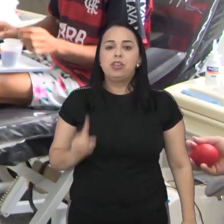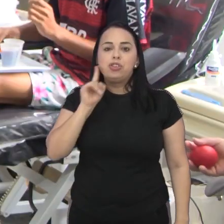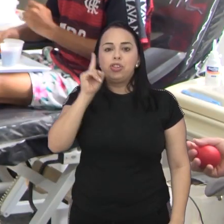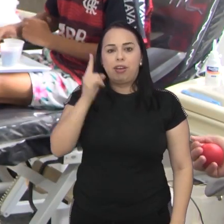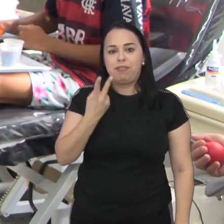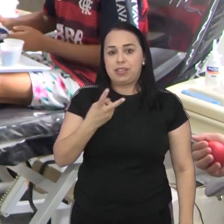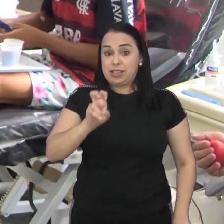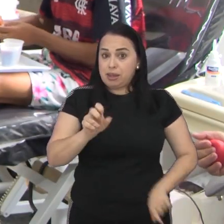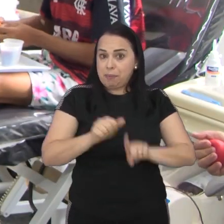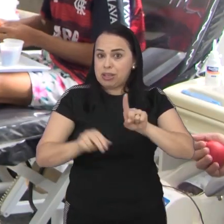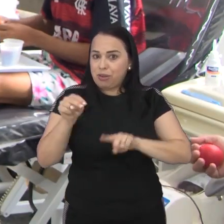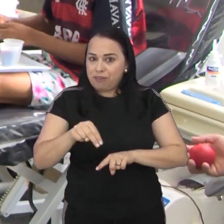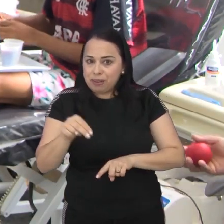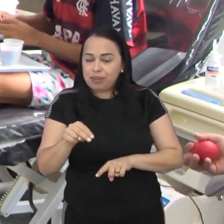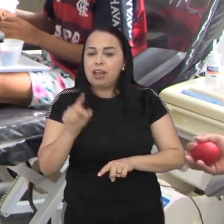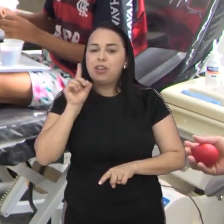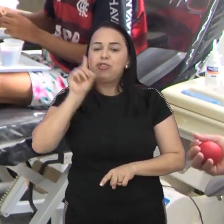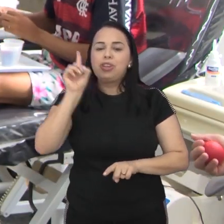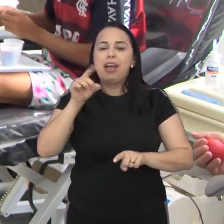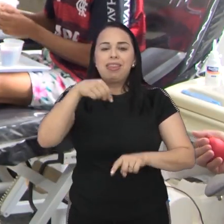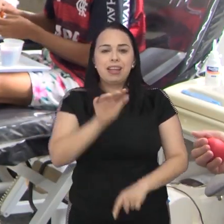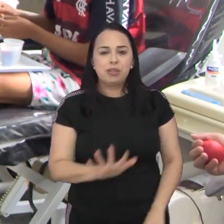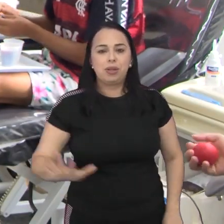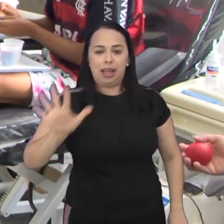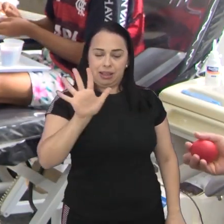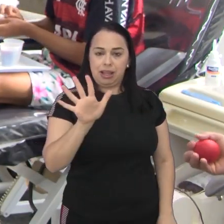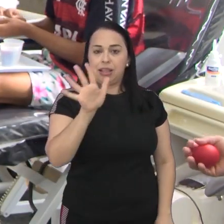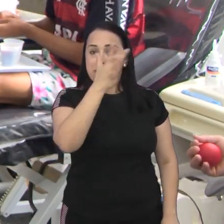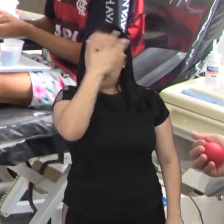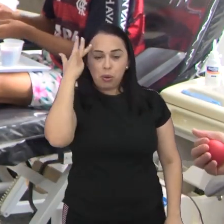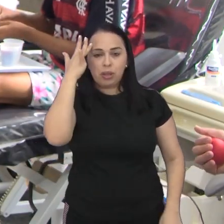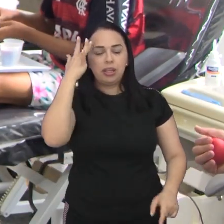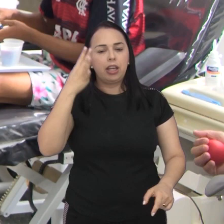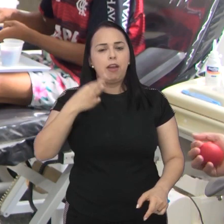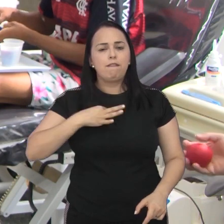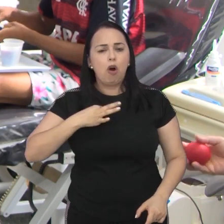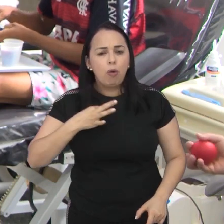No próximo dia 25 de novembro, nós comemoramos o Dia Nacional